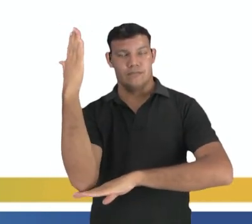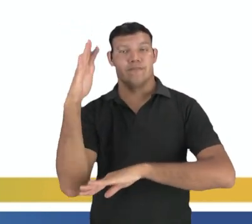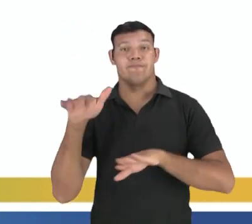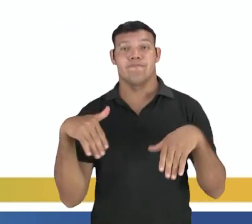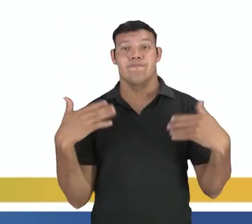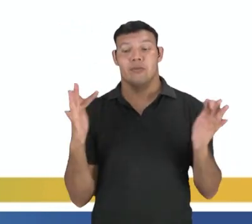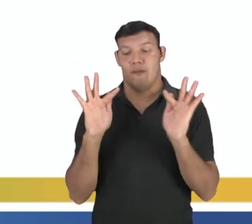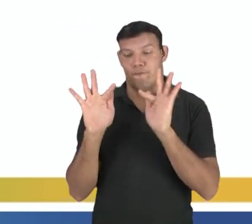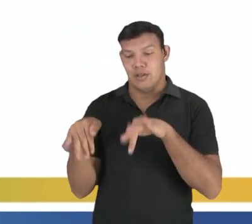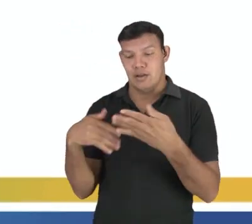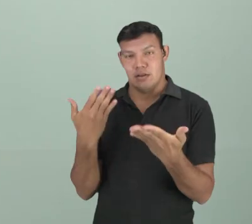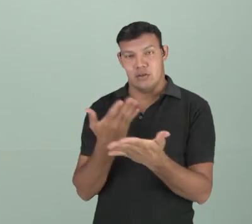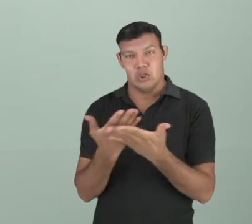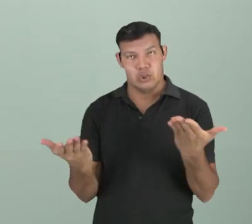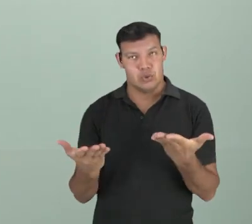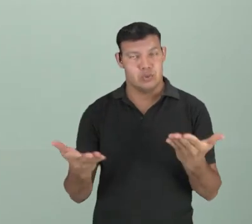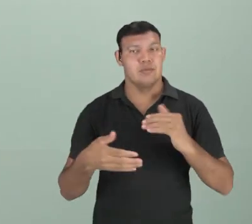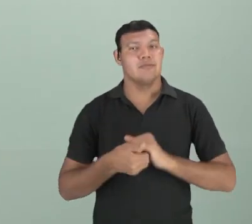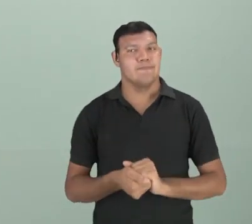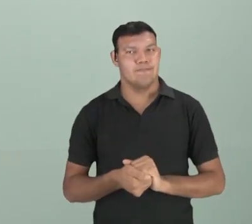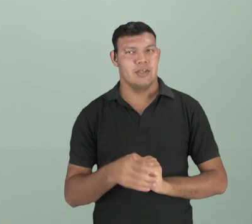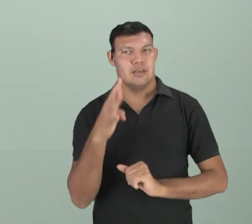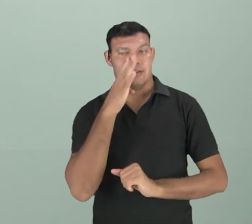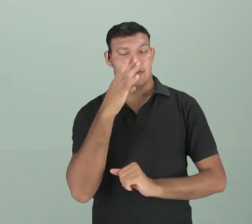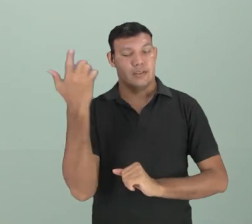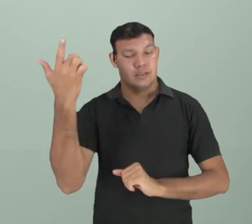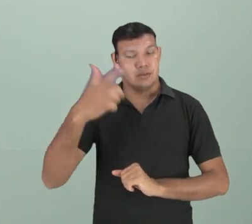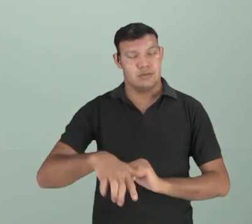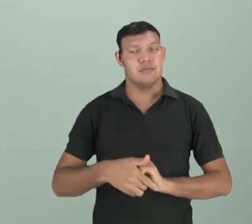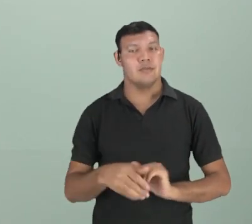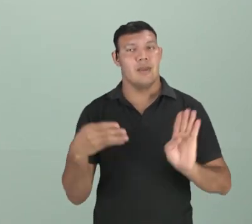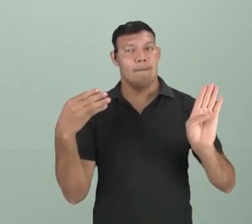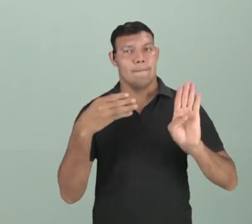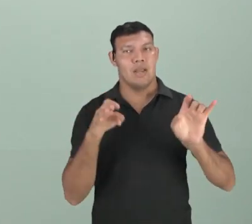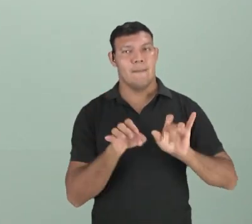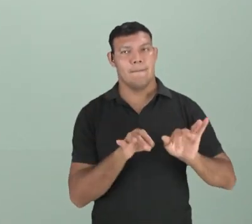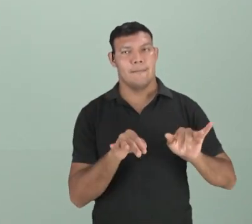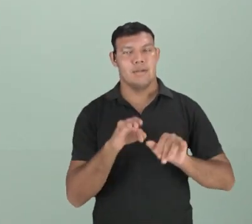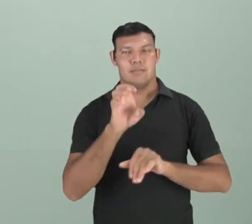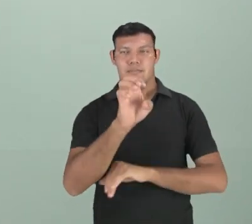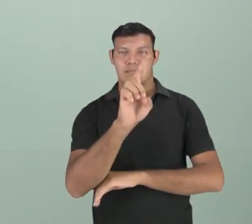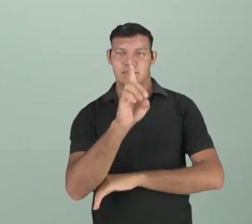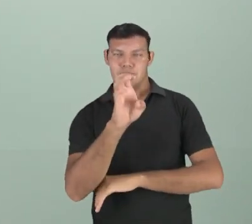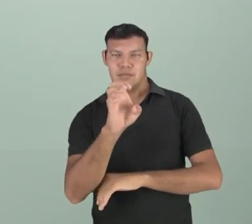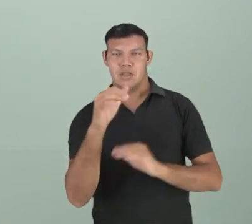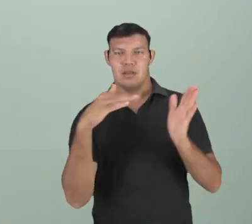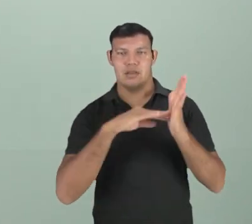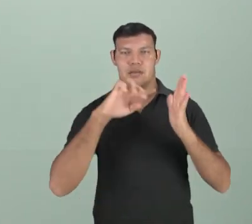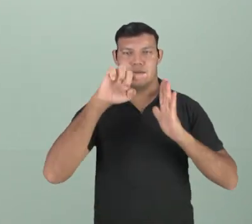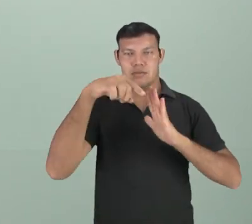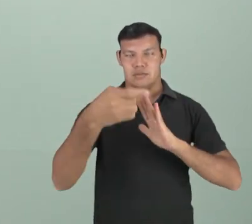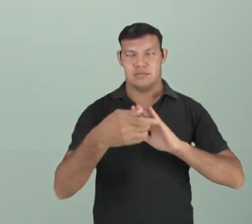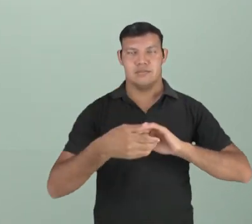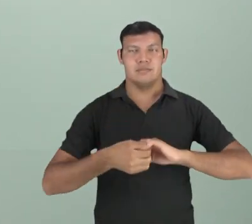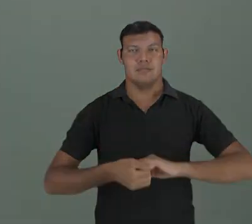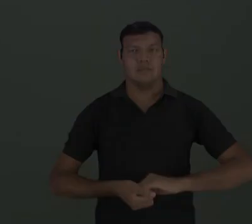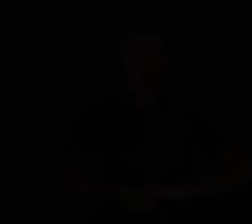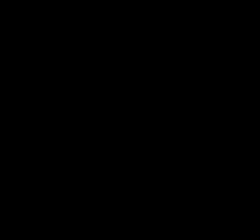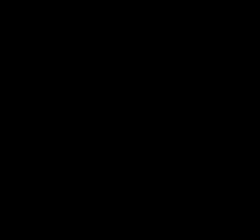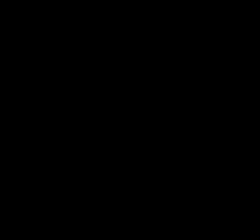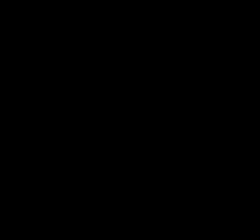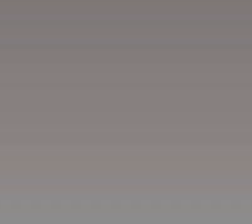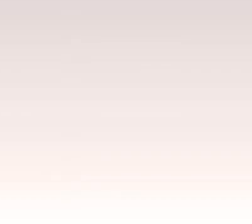Essa foi a nossa aula de hoje. Para rever essa aula, acesse a plataforma Eduque e até a próxima aula.